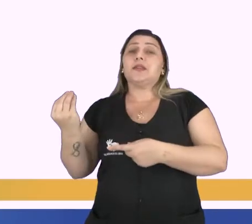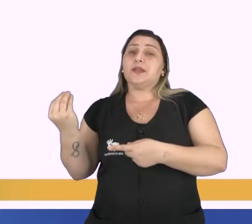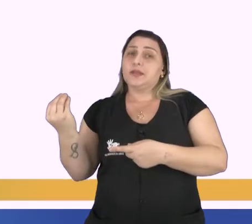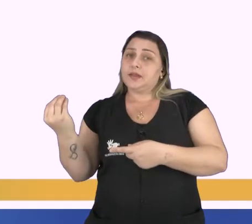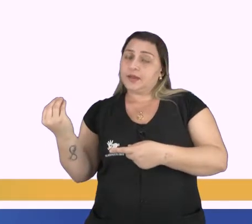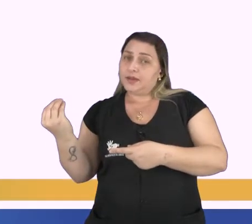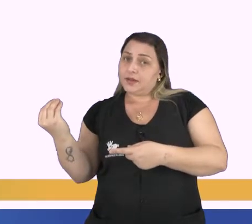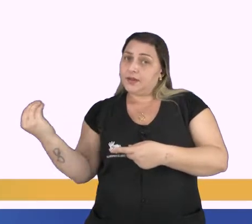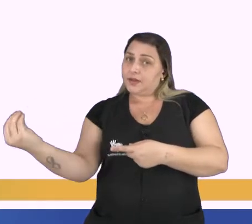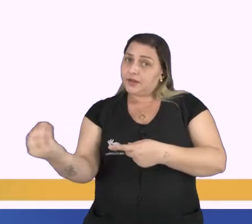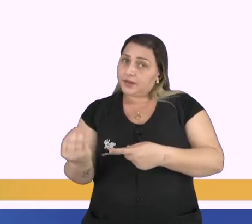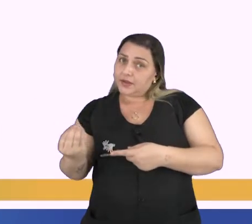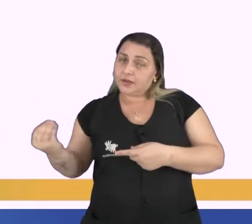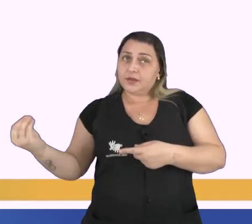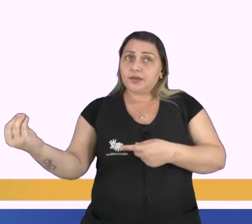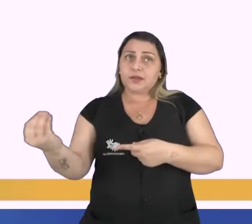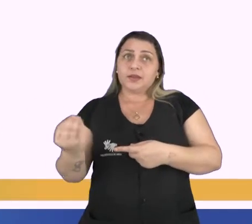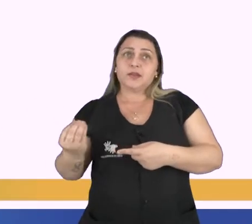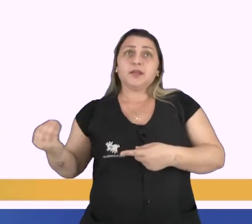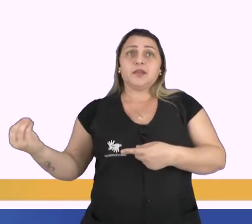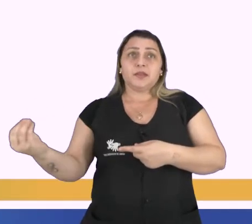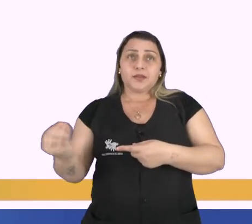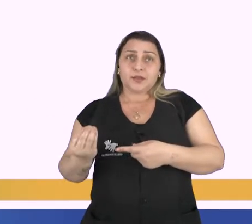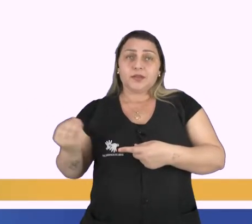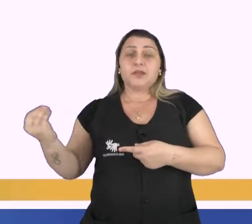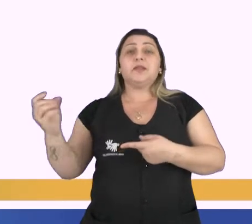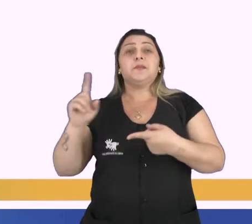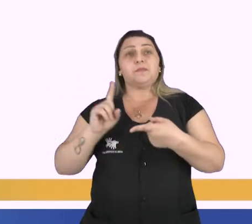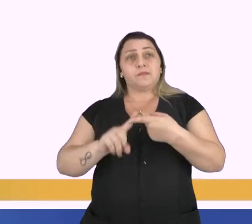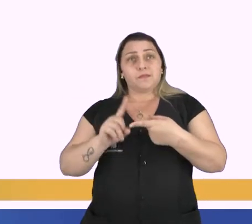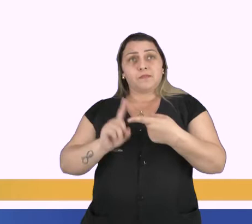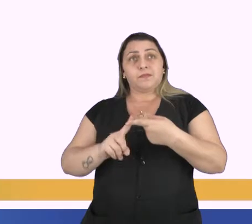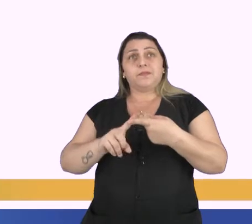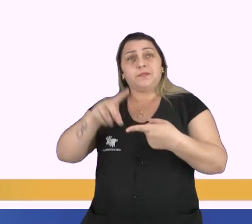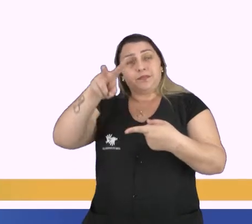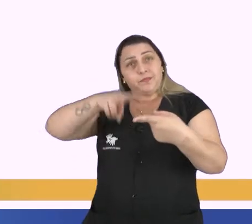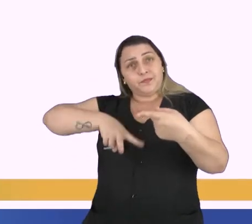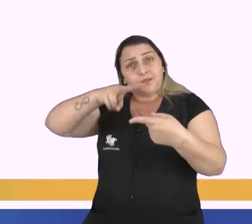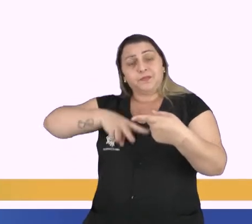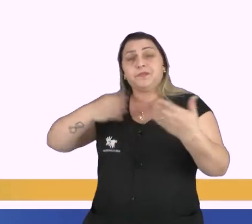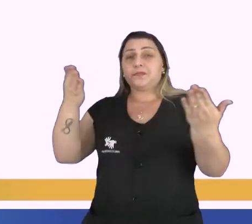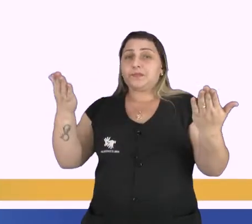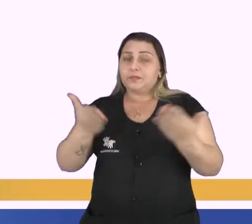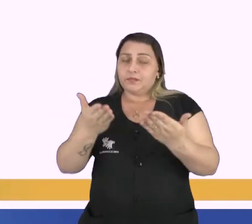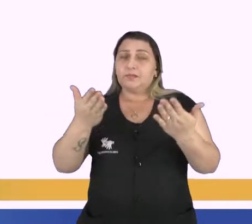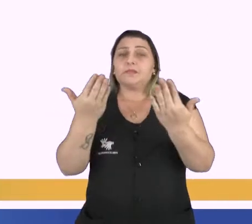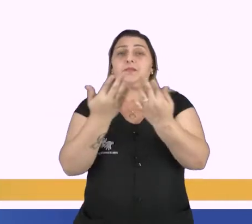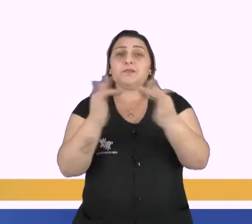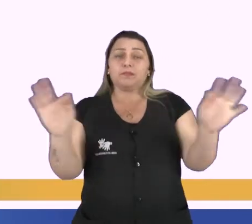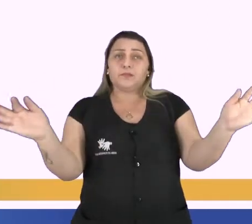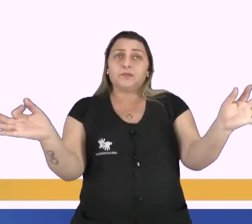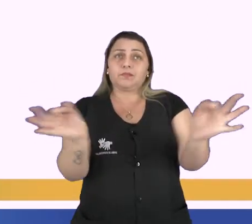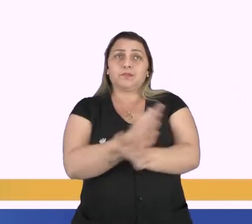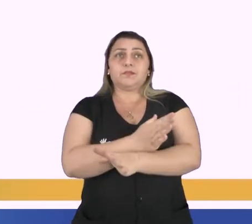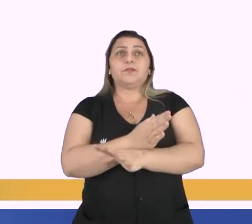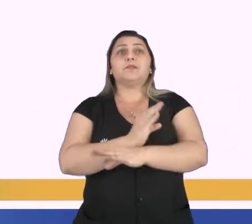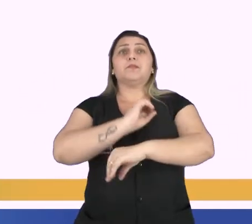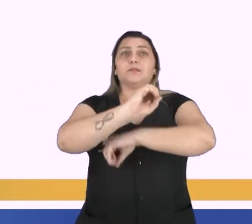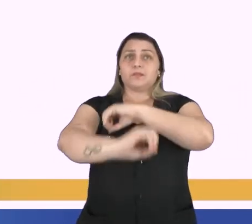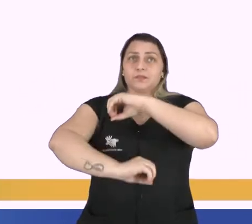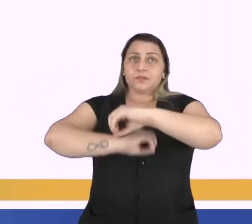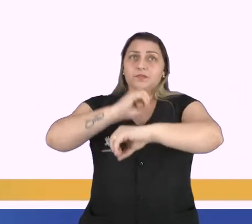letra A, né? Aqueles são os termos que preenchem a sentença de forma correta. Vamos ler a sentença agora, ela completa com os termozinhos corretos.